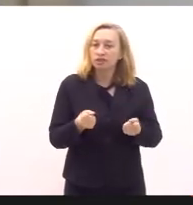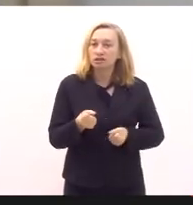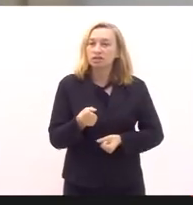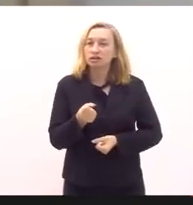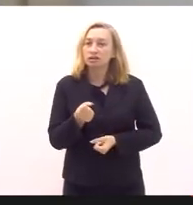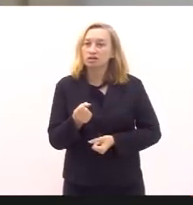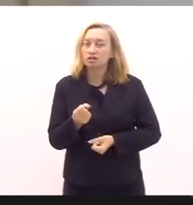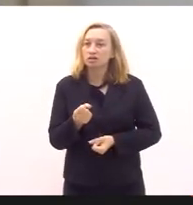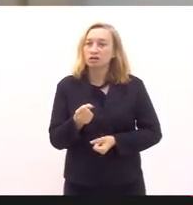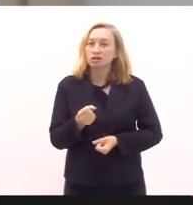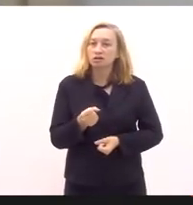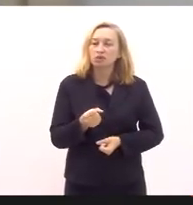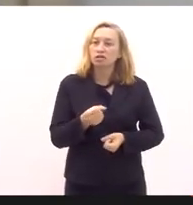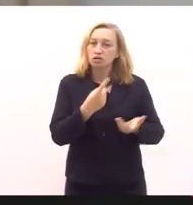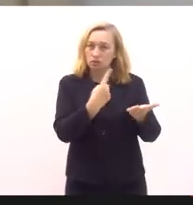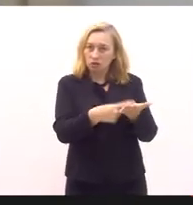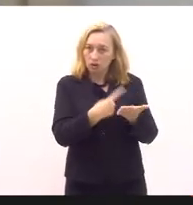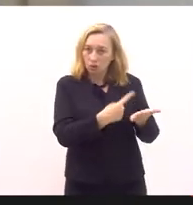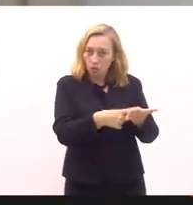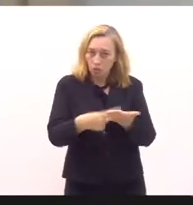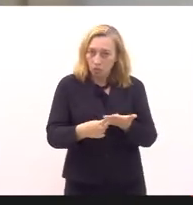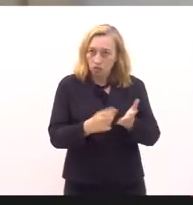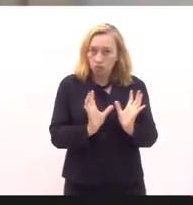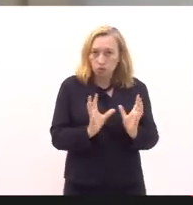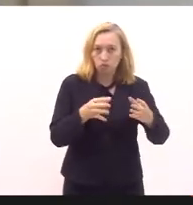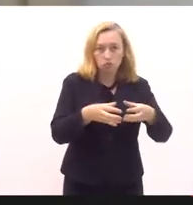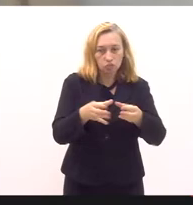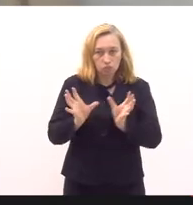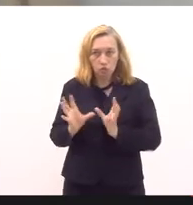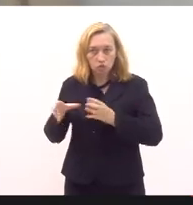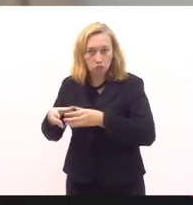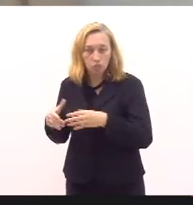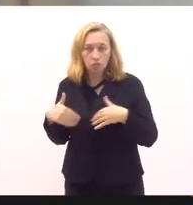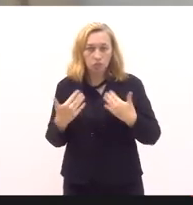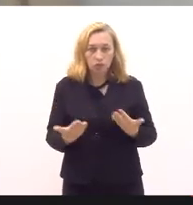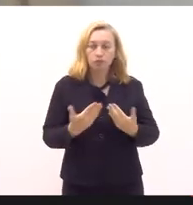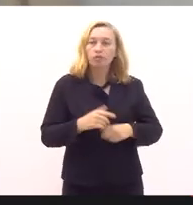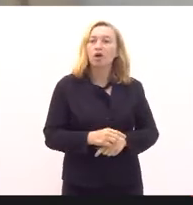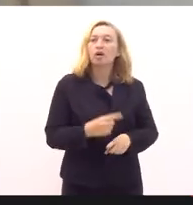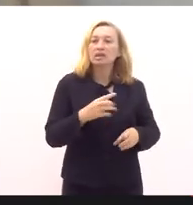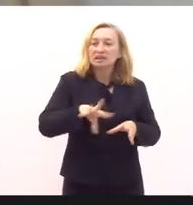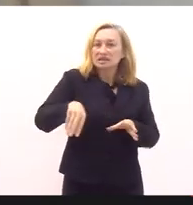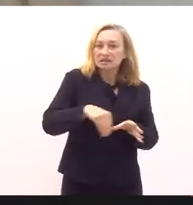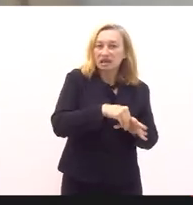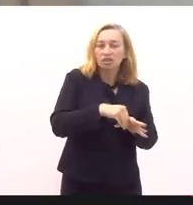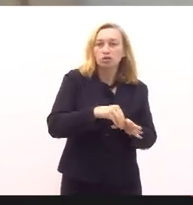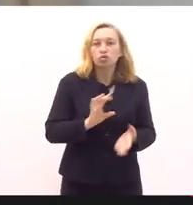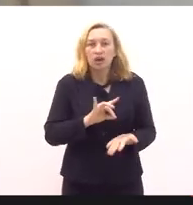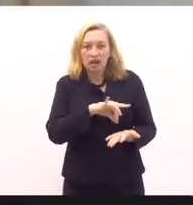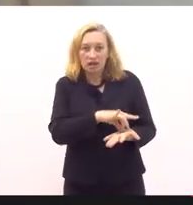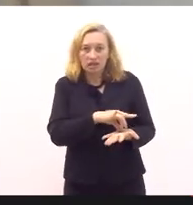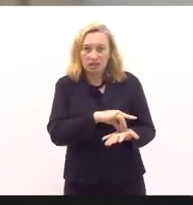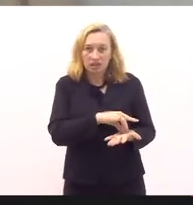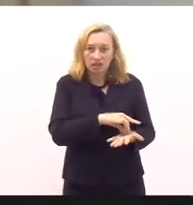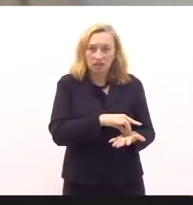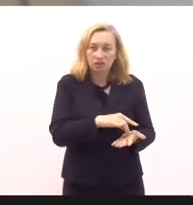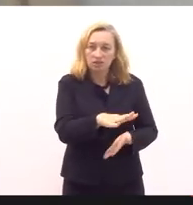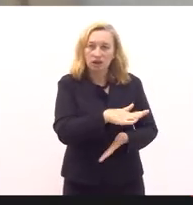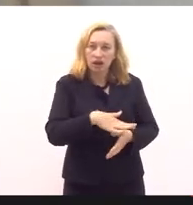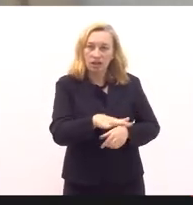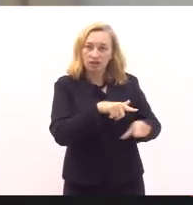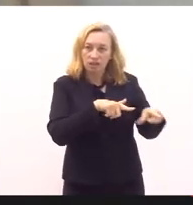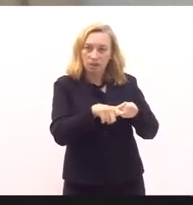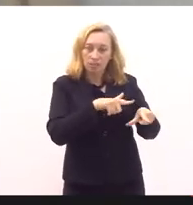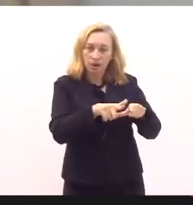arduamente os nossos acordos e convenções coletivas, né? Porque dentro dessa realidade que o mercado de trabalho